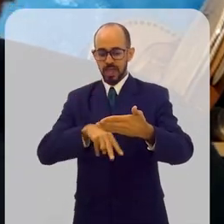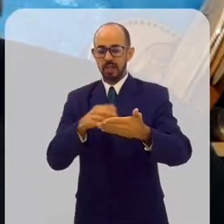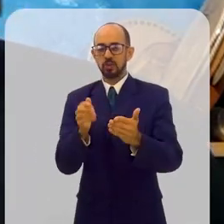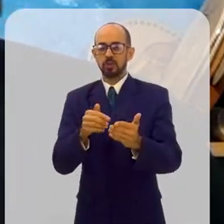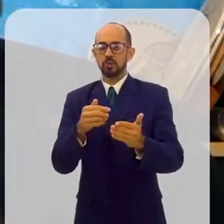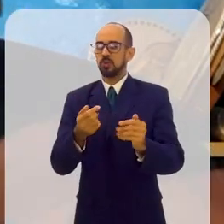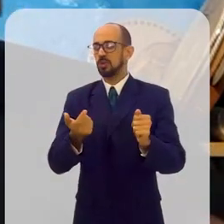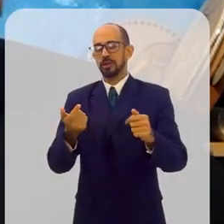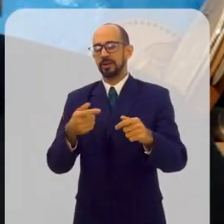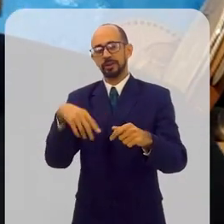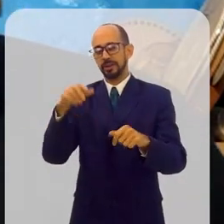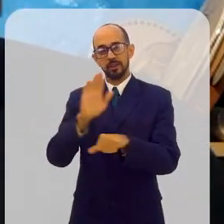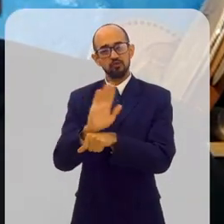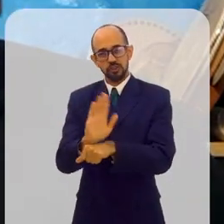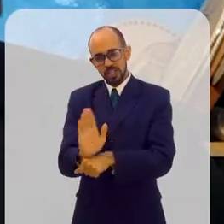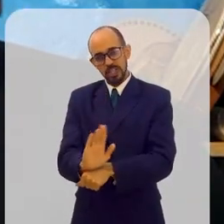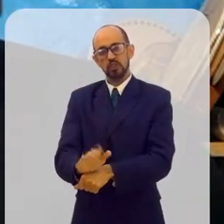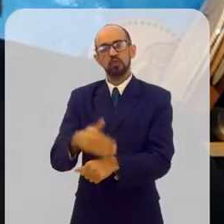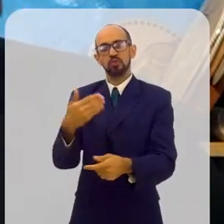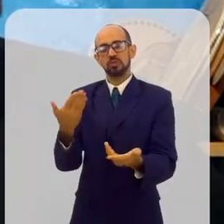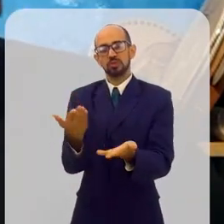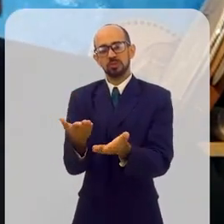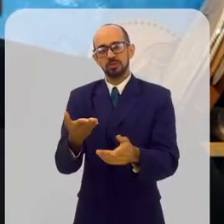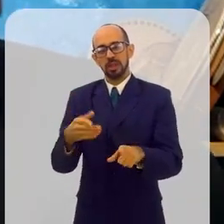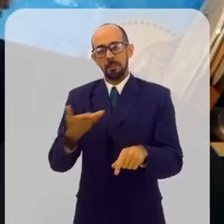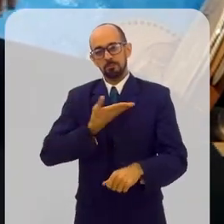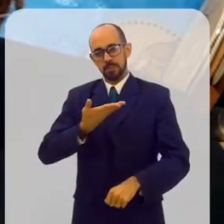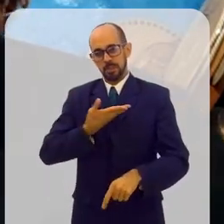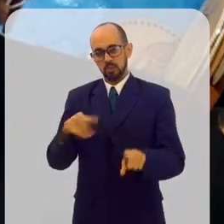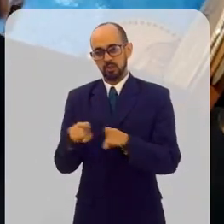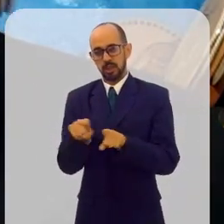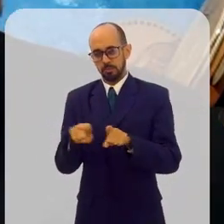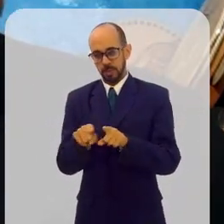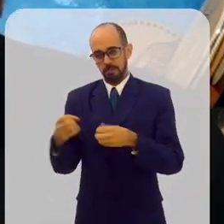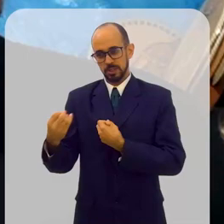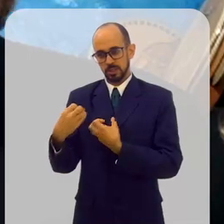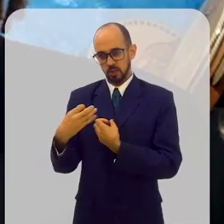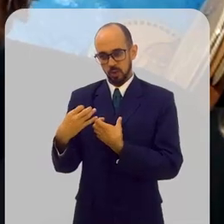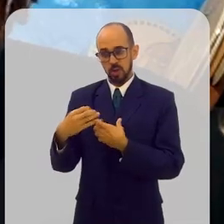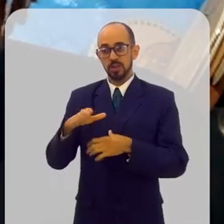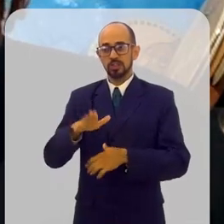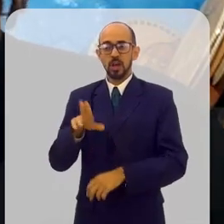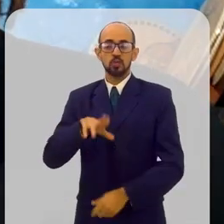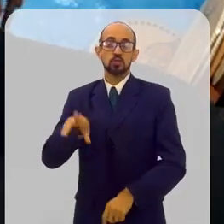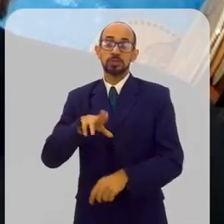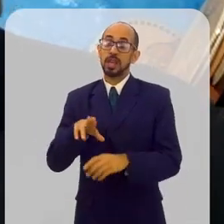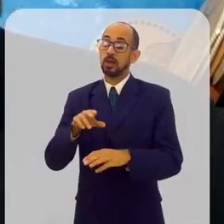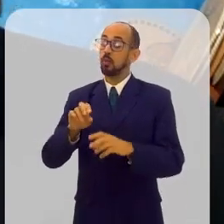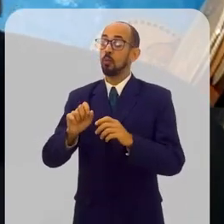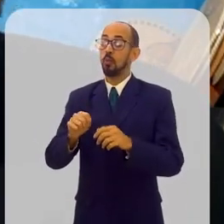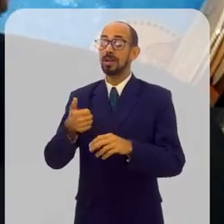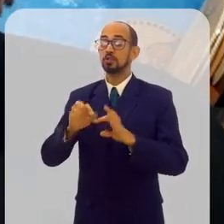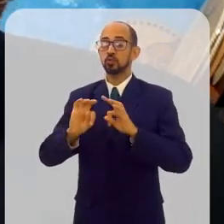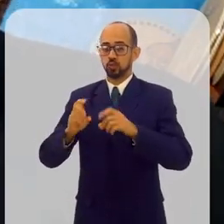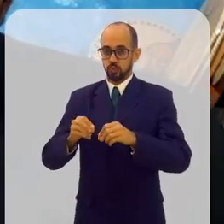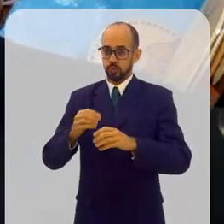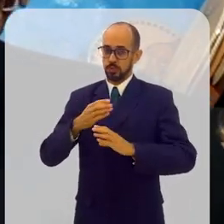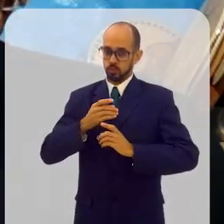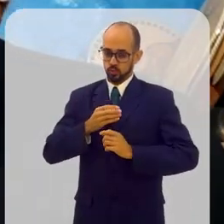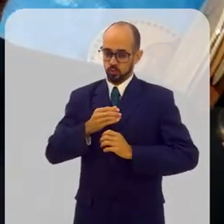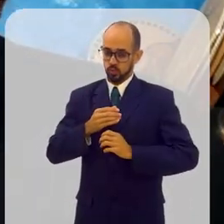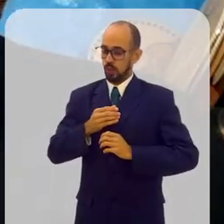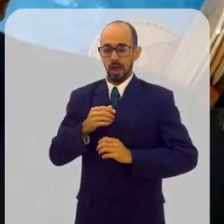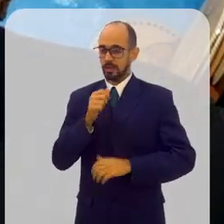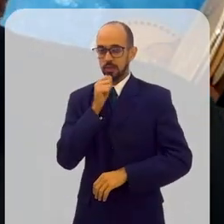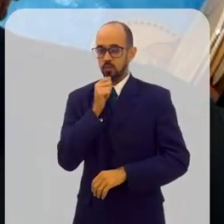lendo cifra, vendo vídeo, aprendendo alguma coisa com um amigo. Já usei praticamente tudo em cena, menos o